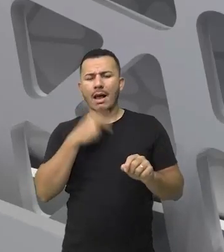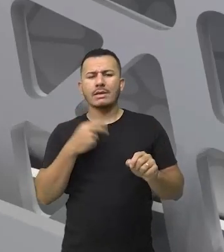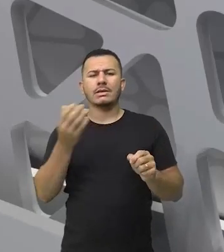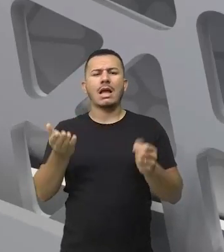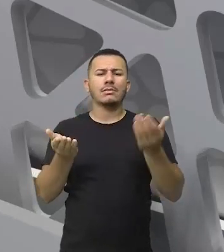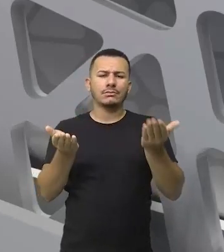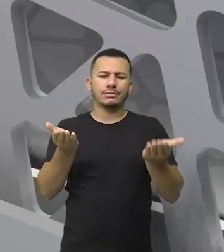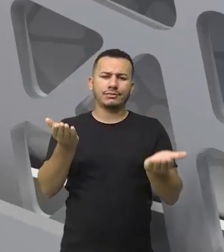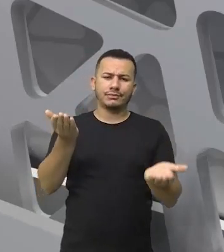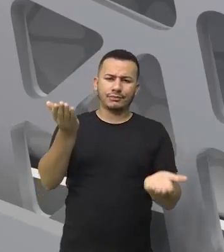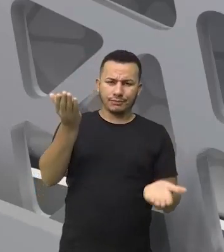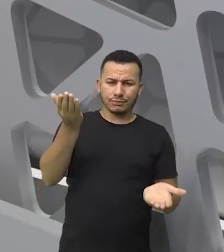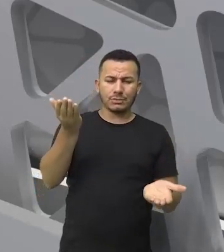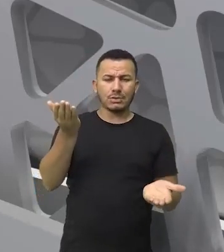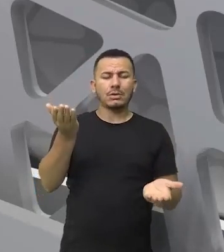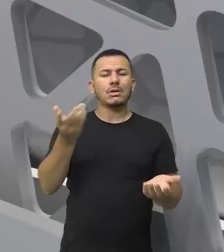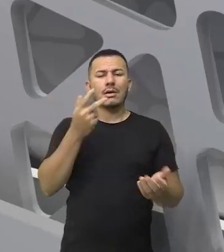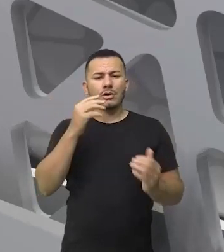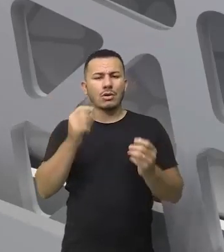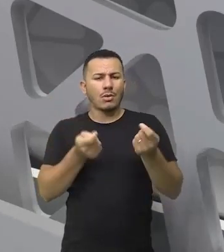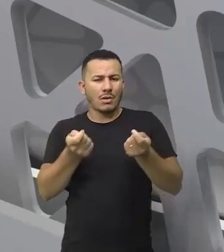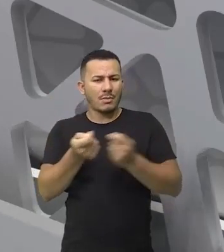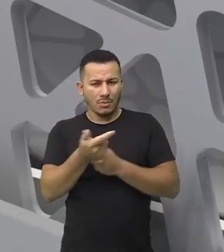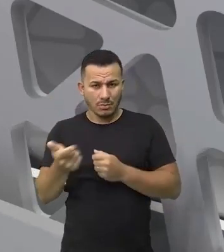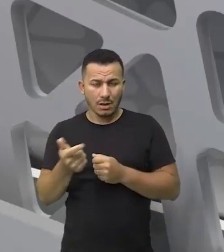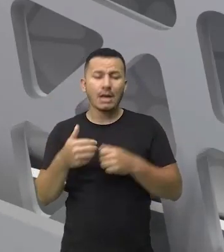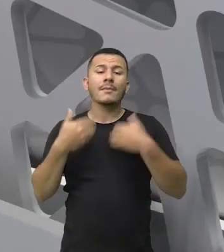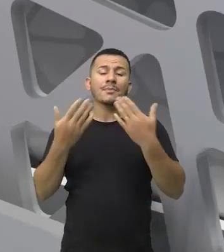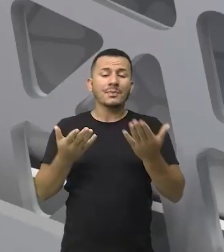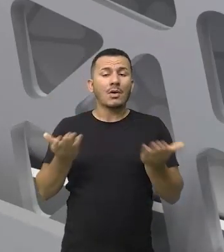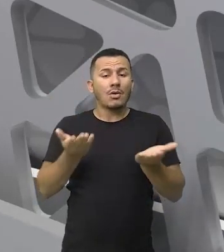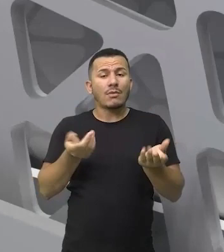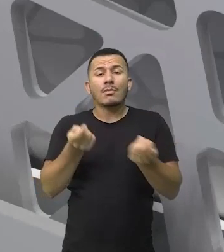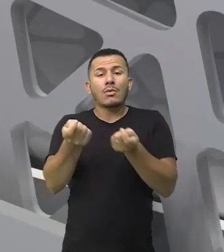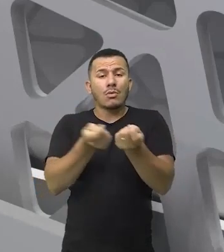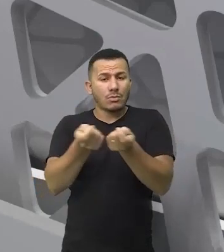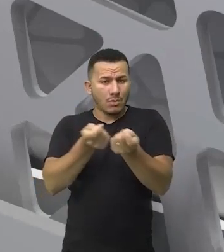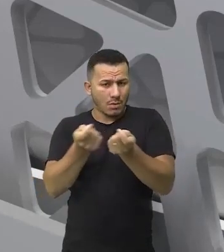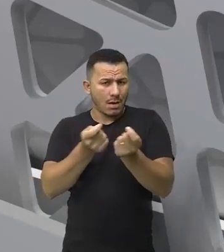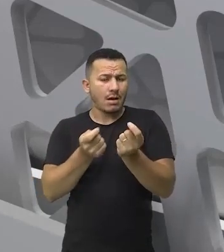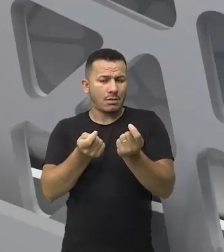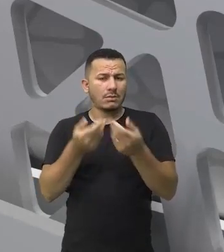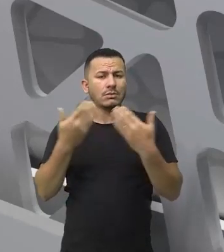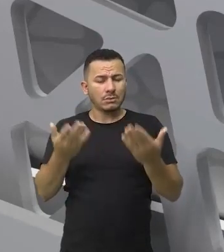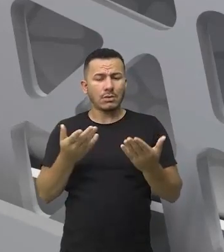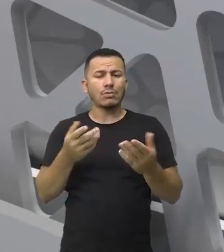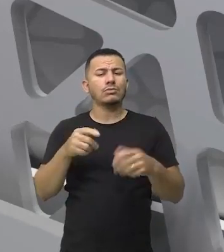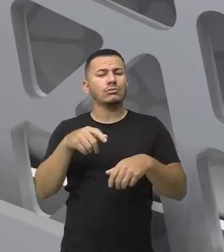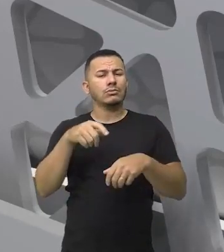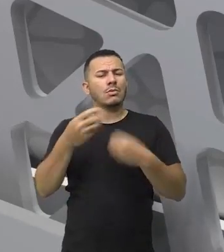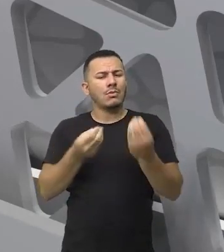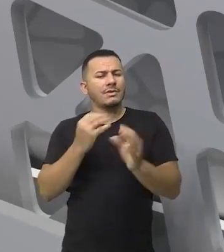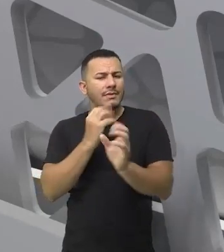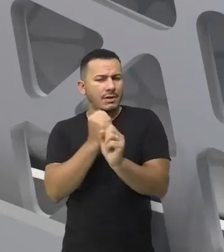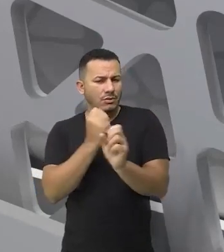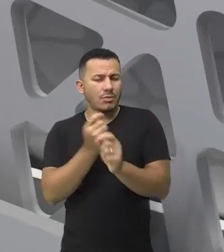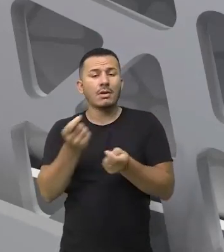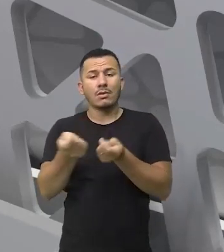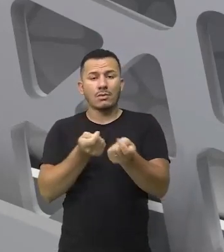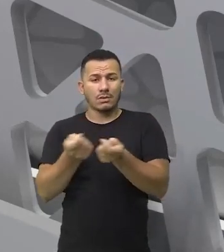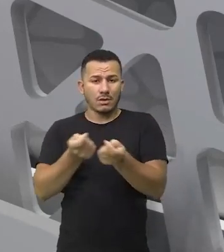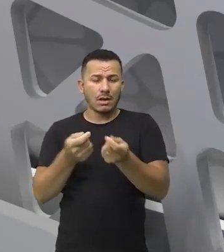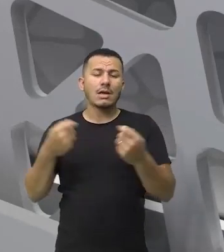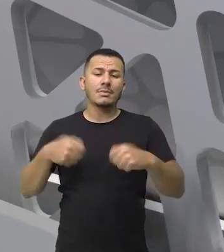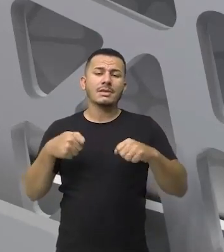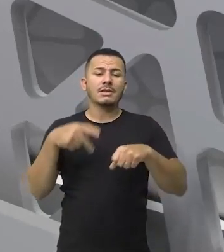desequilíbrio. Portanto, você pode dizer, vamos equacionar esse problema? Então, para você equacionar esse problema, você vai